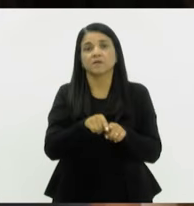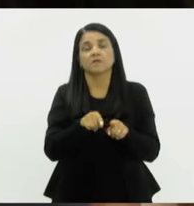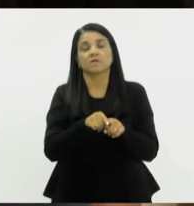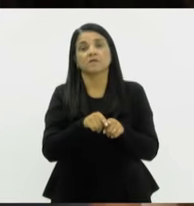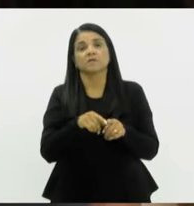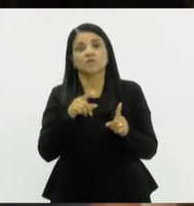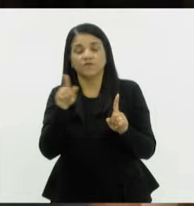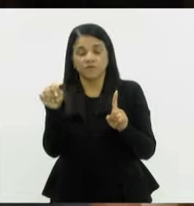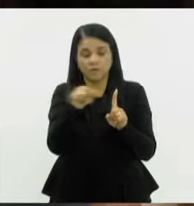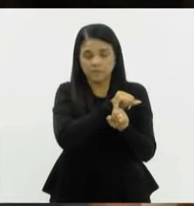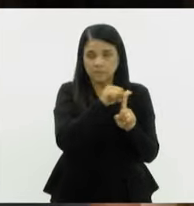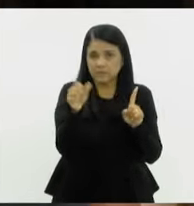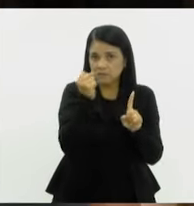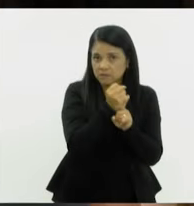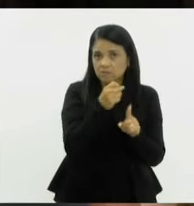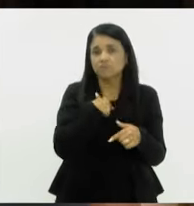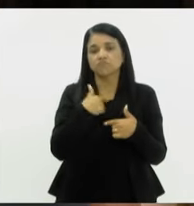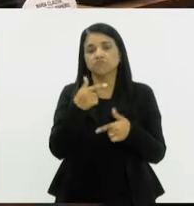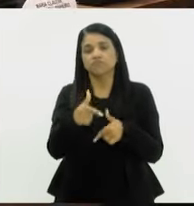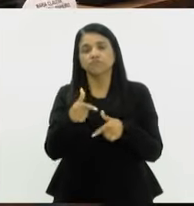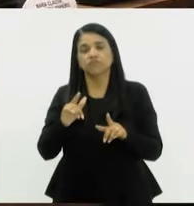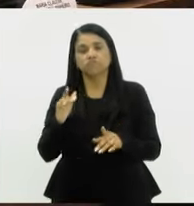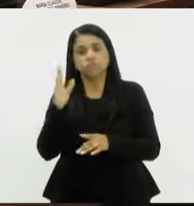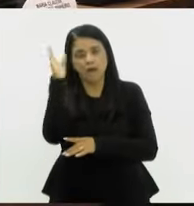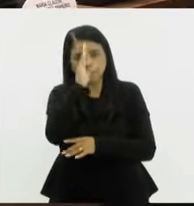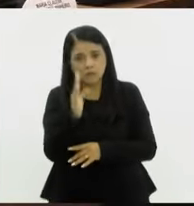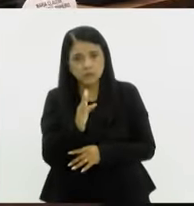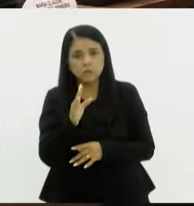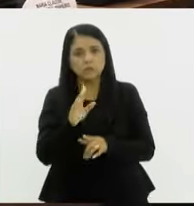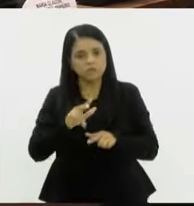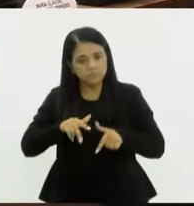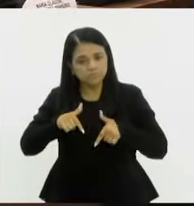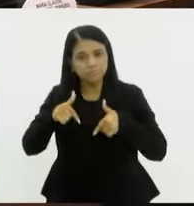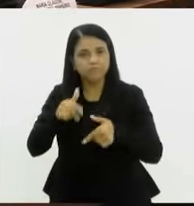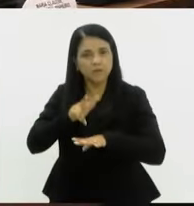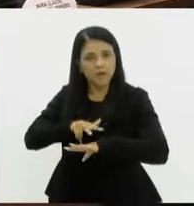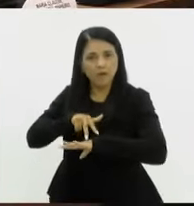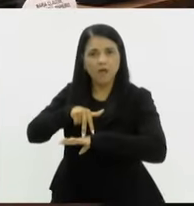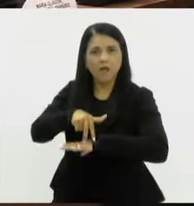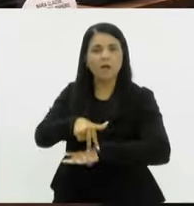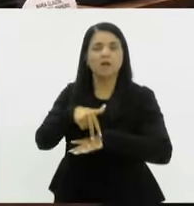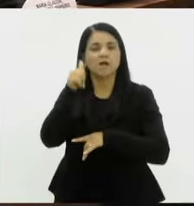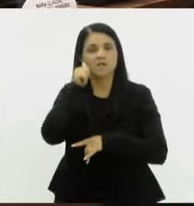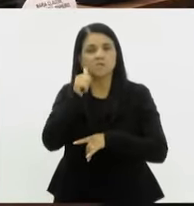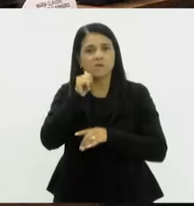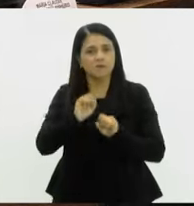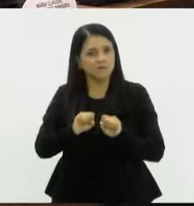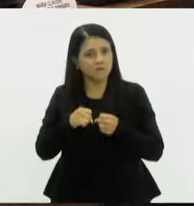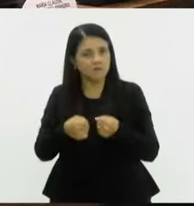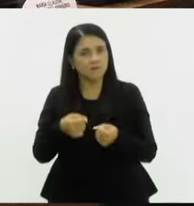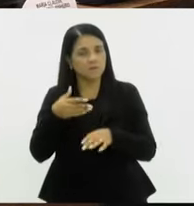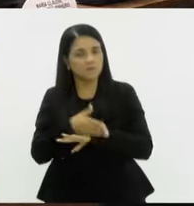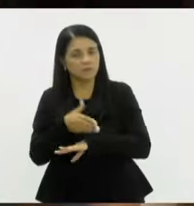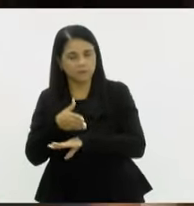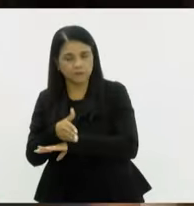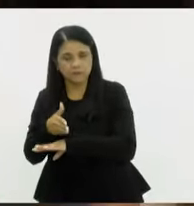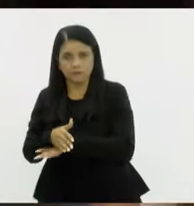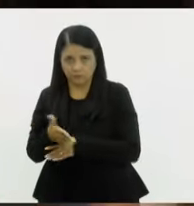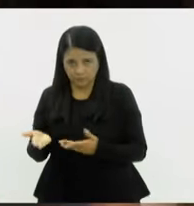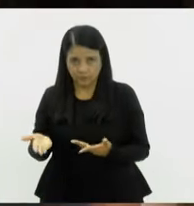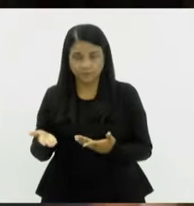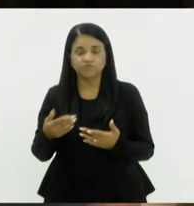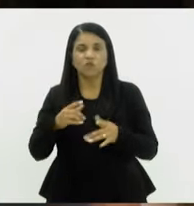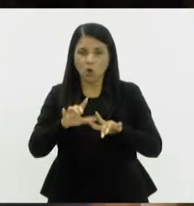poder cobrir o Brasil e favorecer a posição e a atitude e a parte parção das mulheres então gente